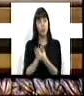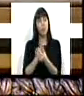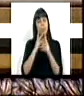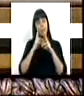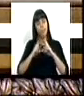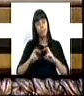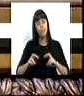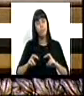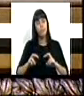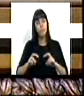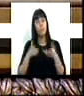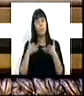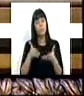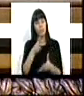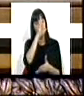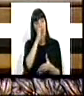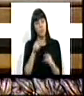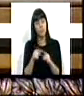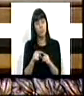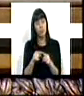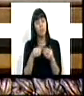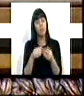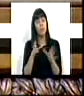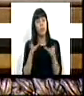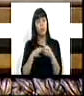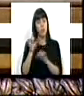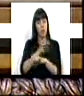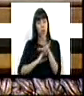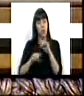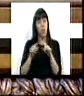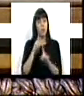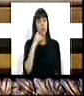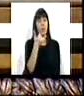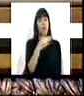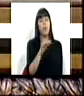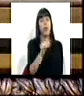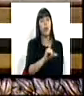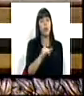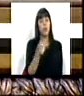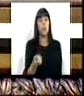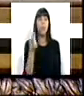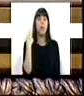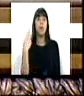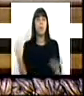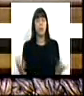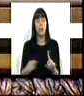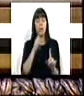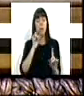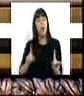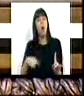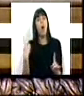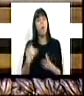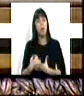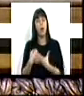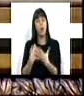de investigação ao auxílio estatal, instaurado pela Comissão Europeia a 24 de julho do ano passado, e que poderia vir a